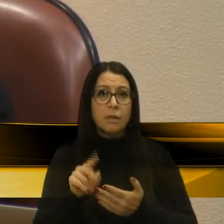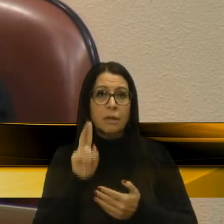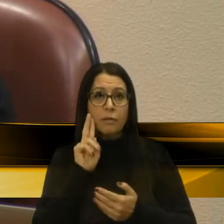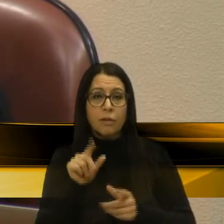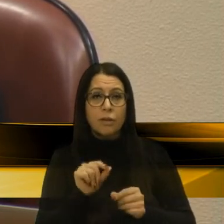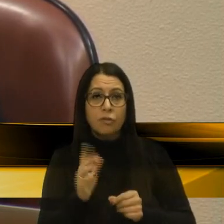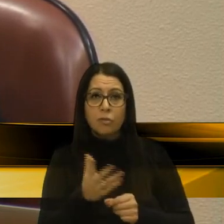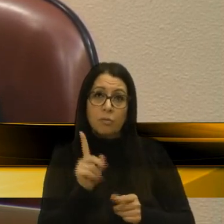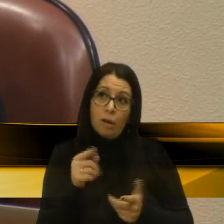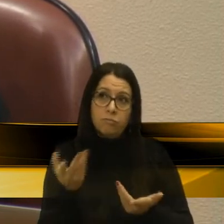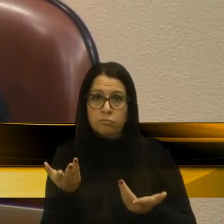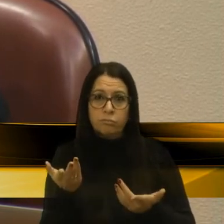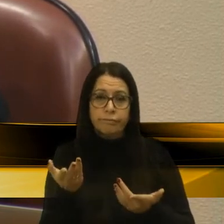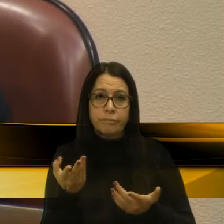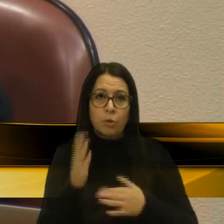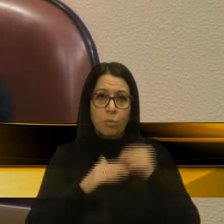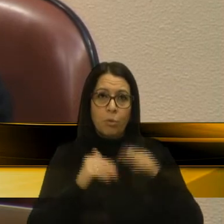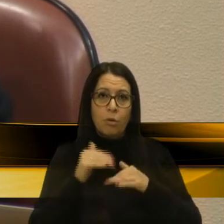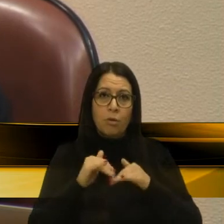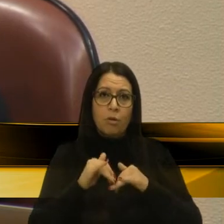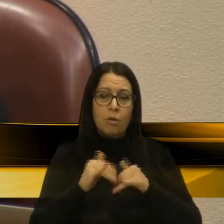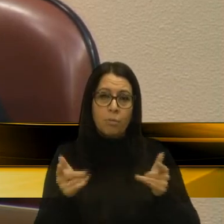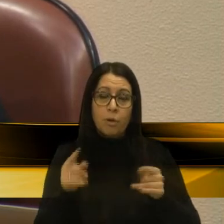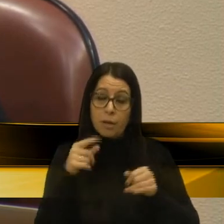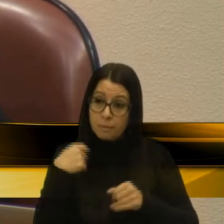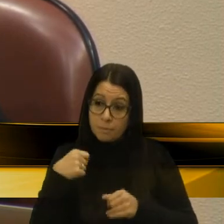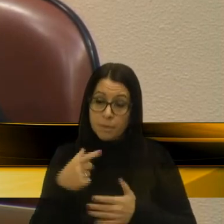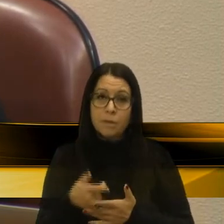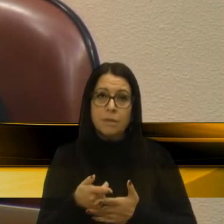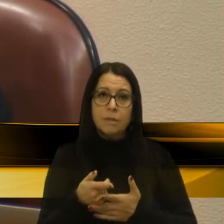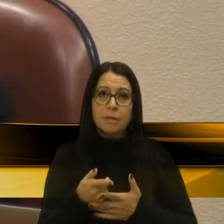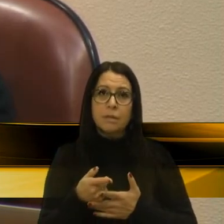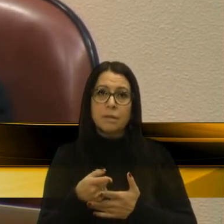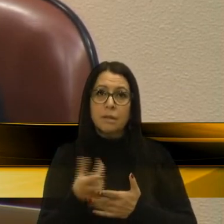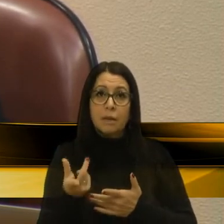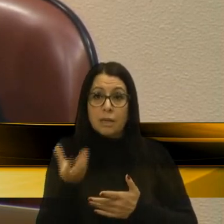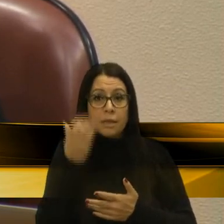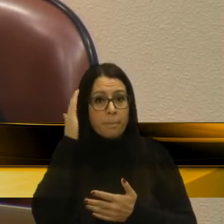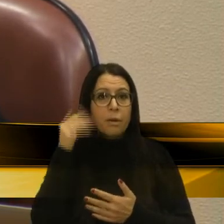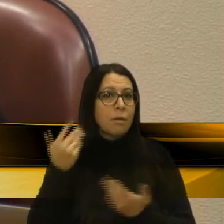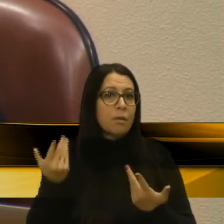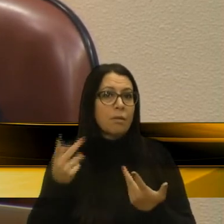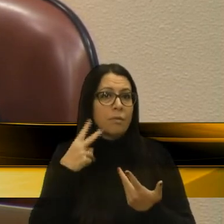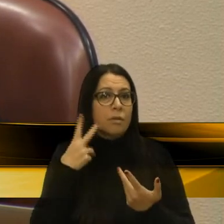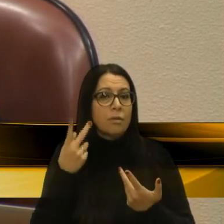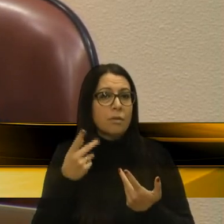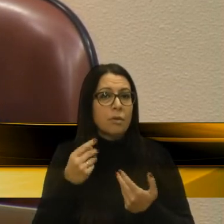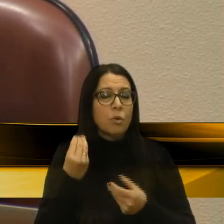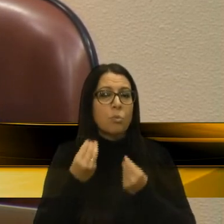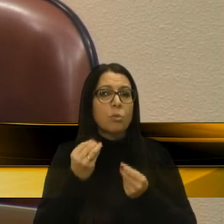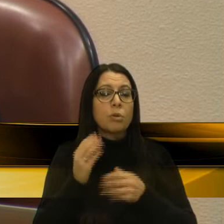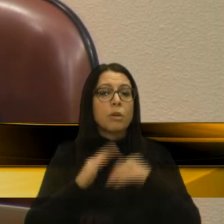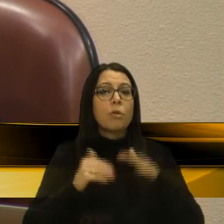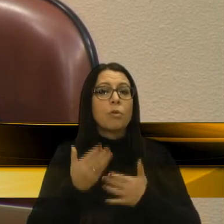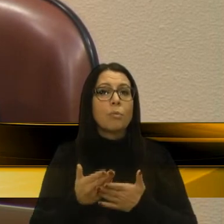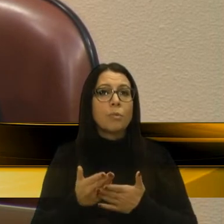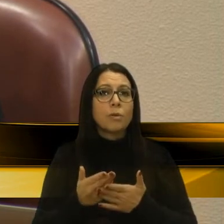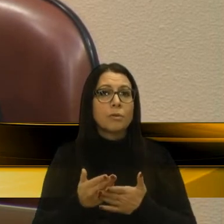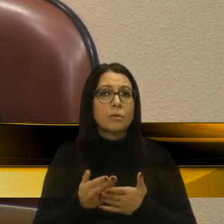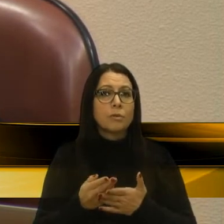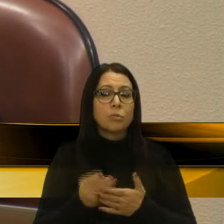né, numa situação que se apresenta em Caxias do Sul, repetindo o modelo dessa empresa IGH que administra a UPA Zona Norte